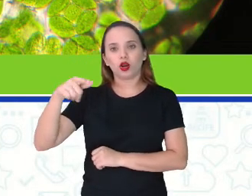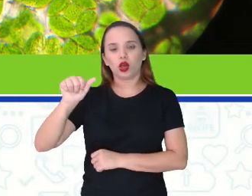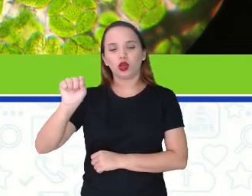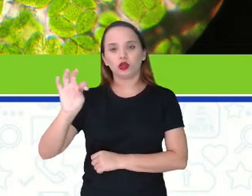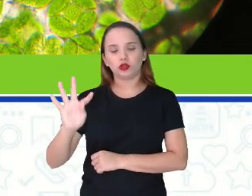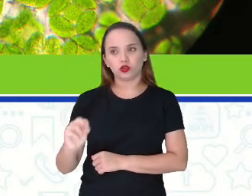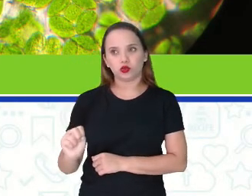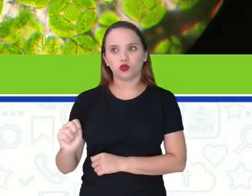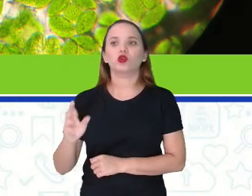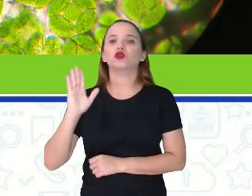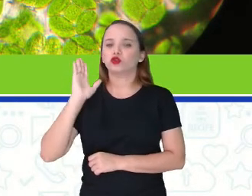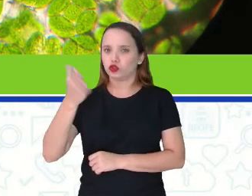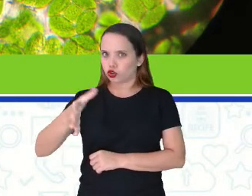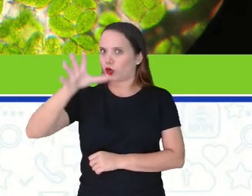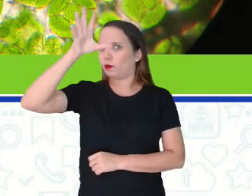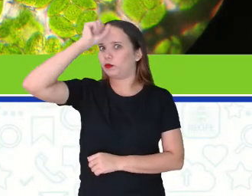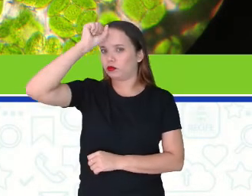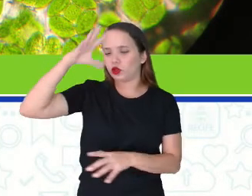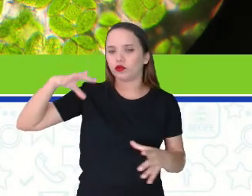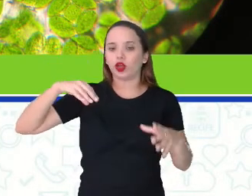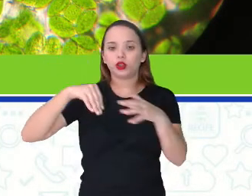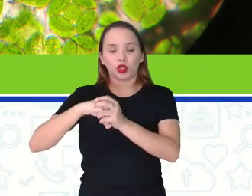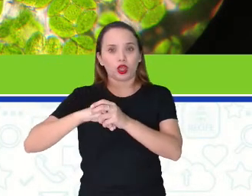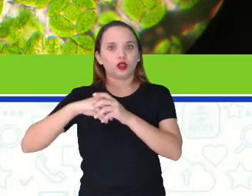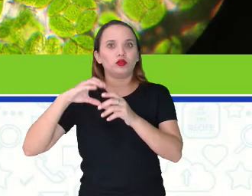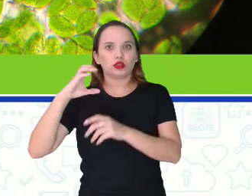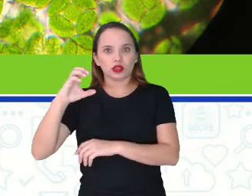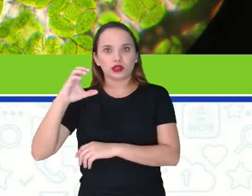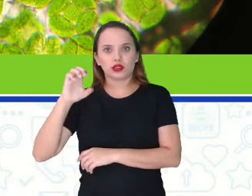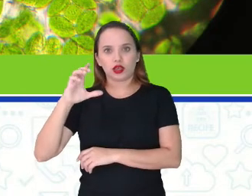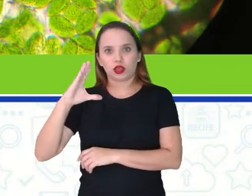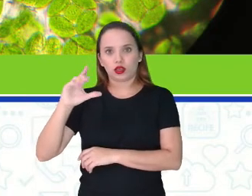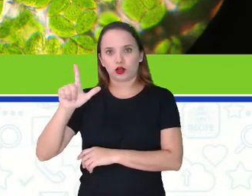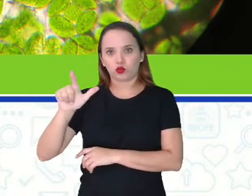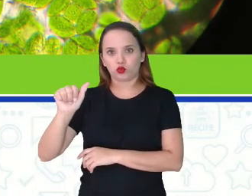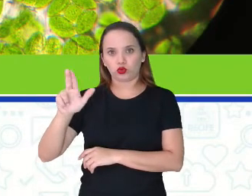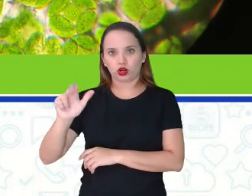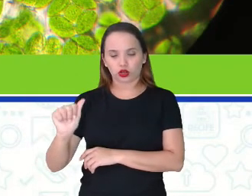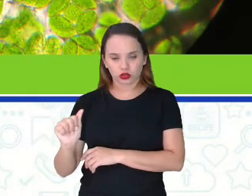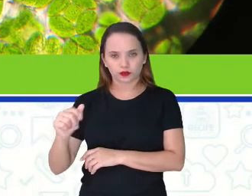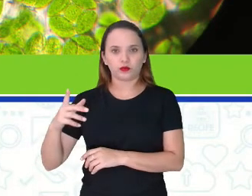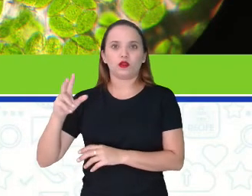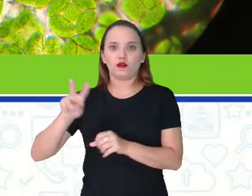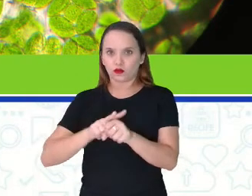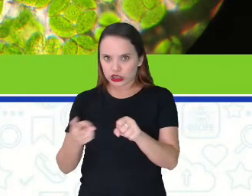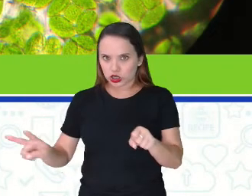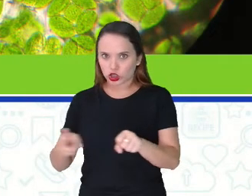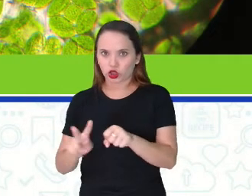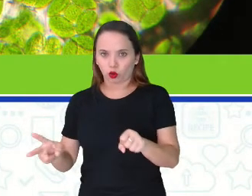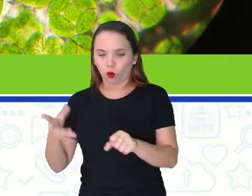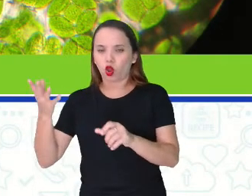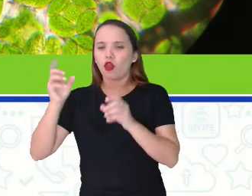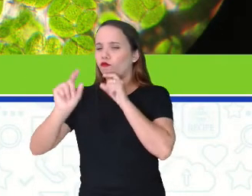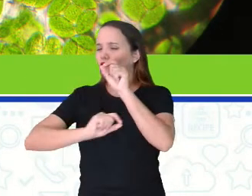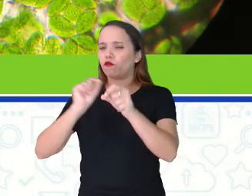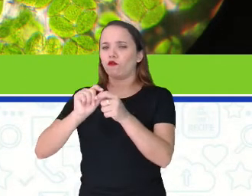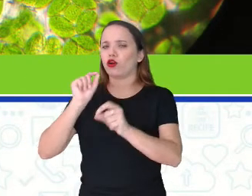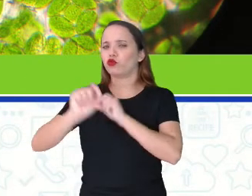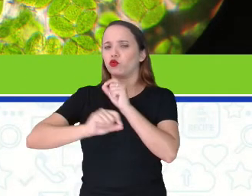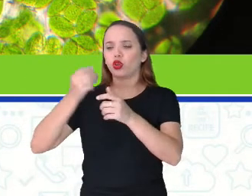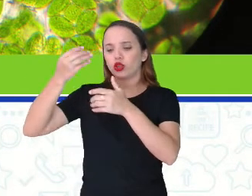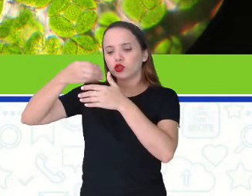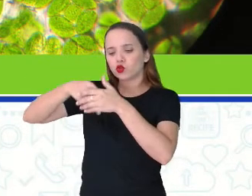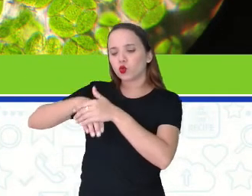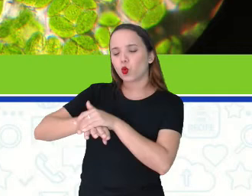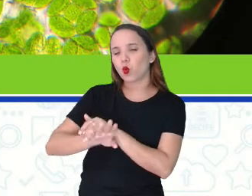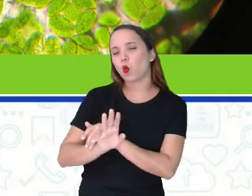células aí, principalmente, sim, nas células vegetais, eles armazenam pigmentos